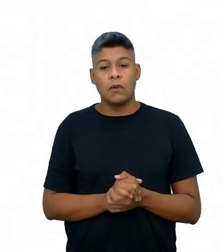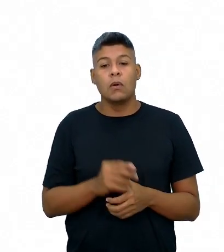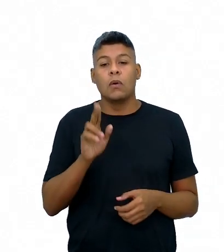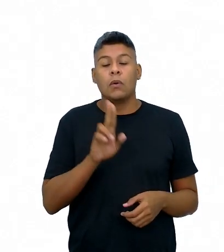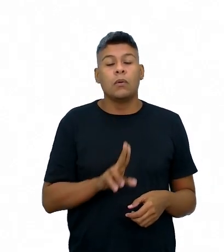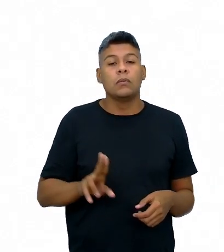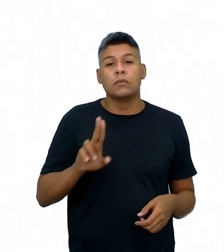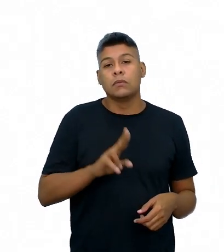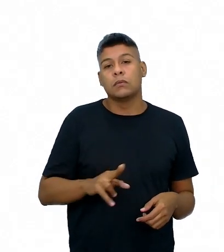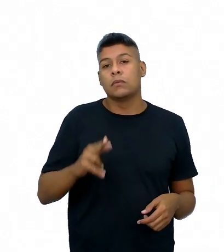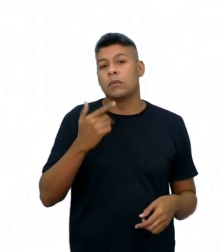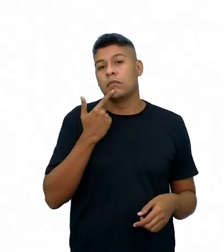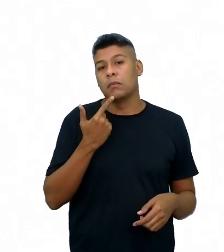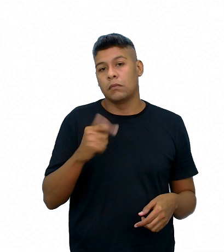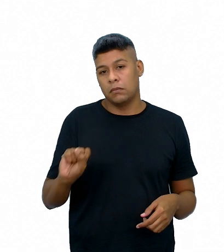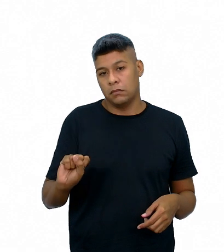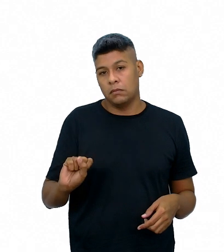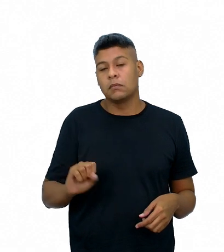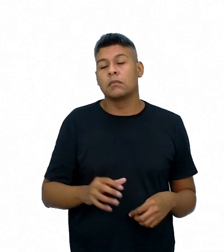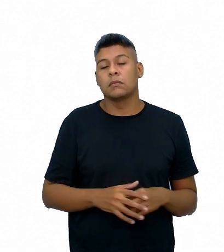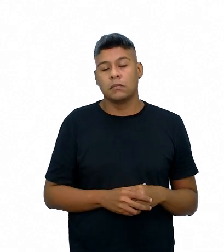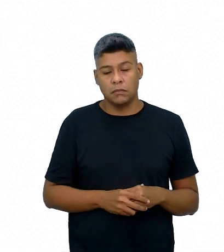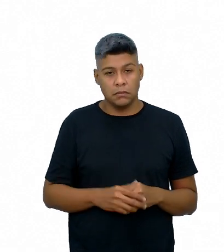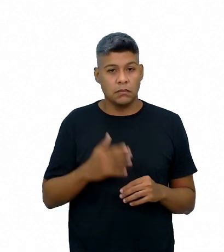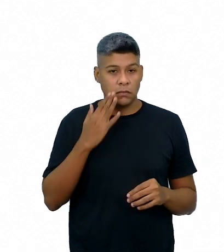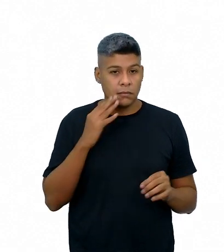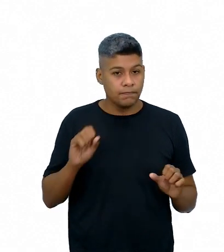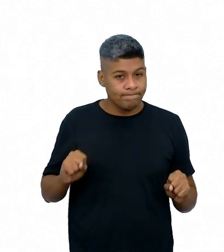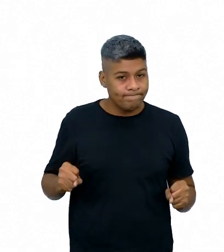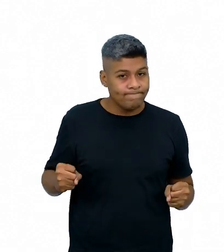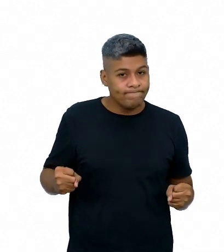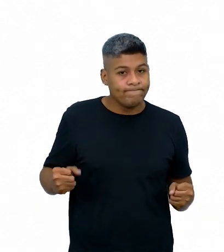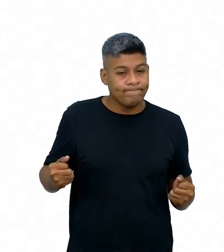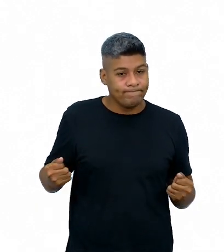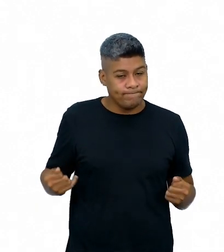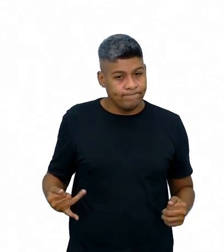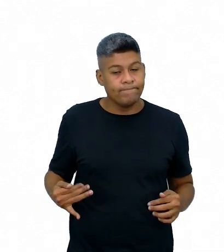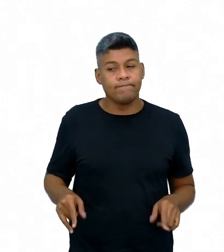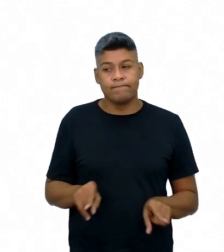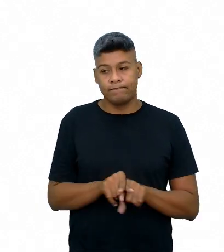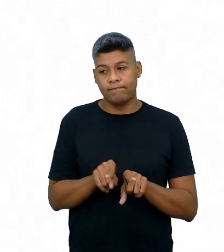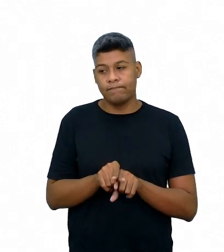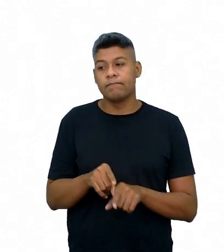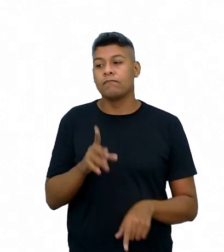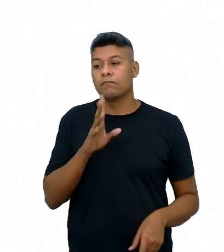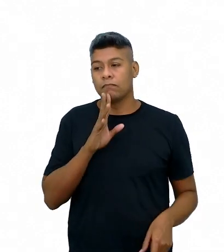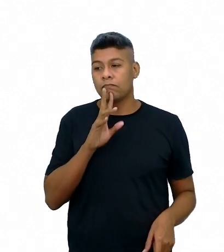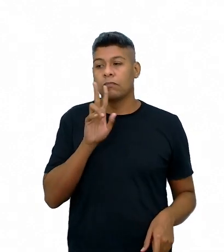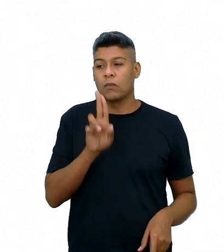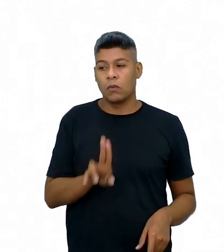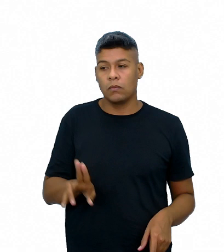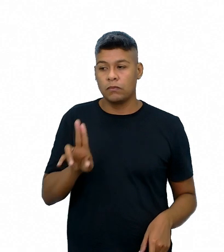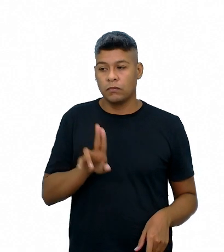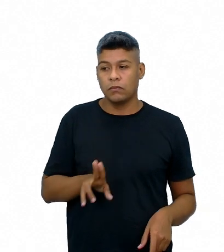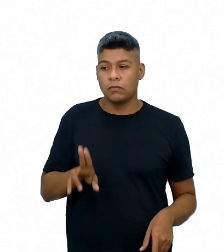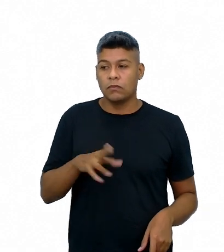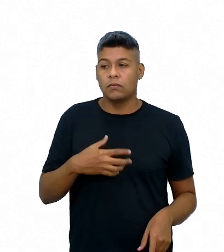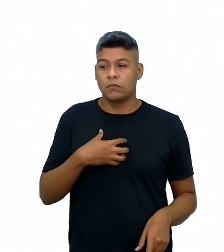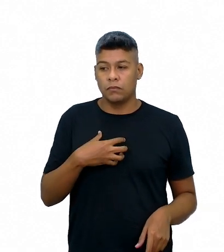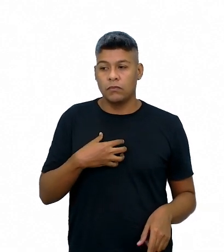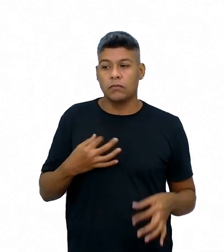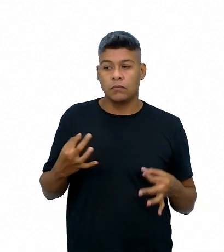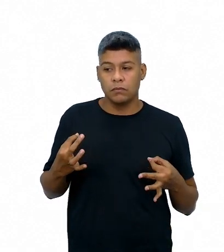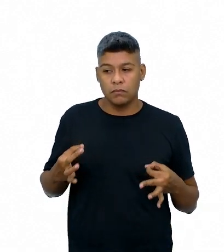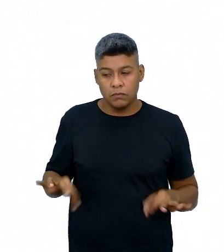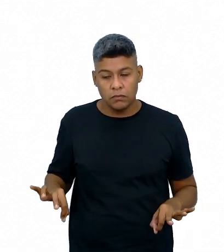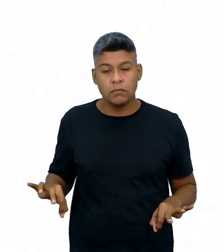língua. Contextos interativos na defesa de posicionamentos e para conhecer os usos da língua de forma consciente